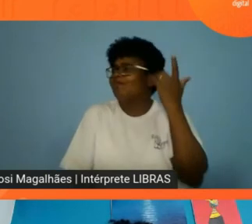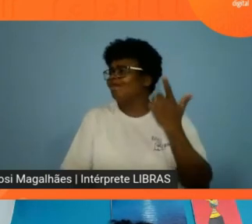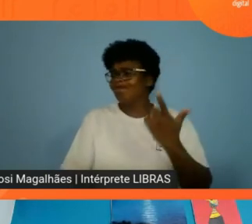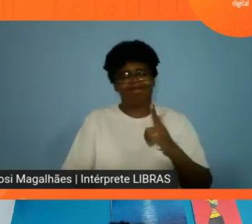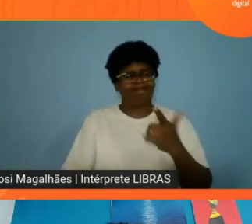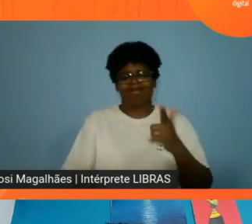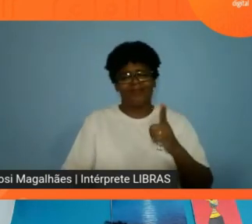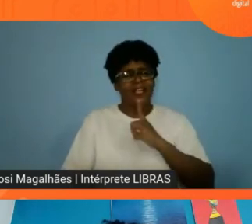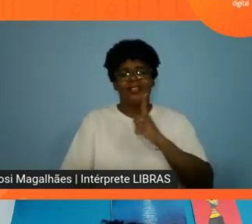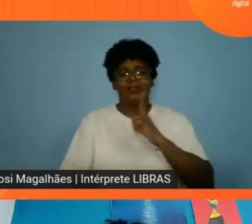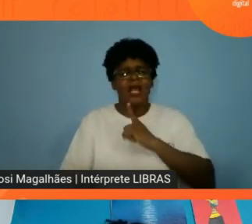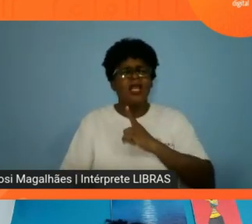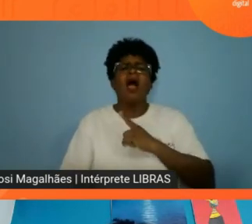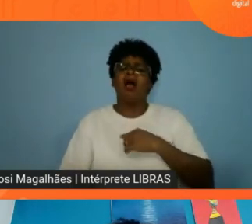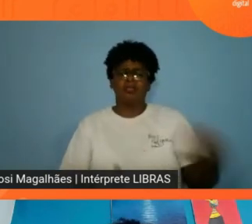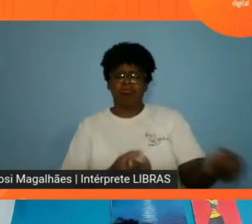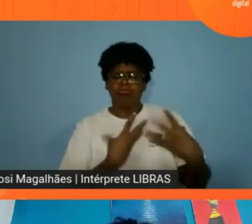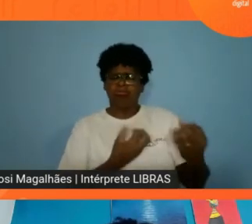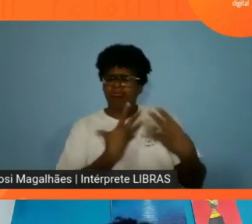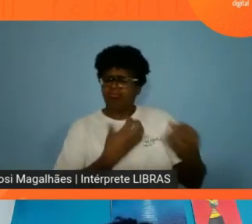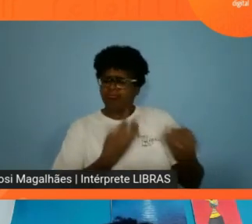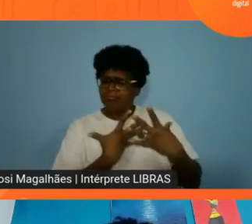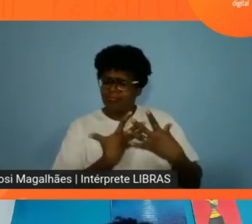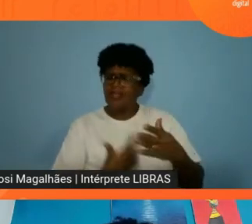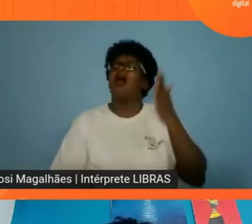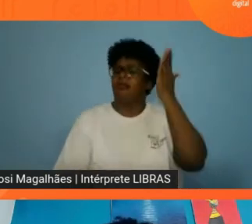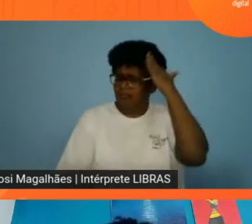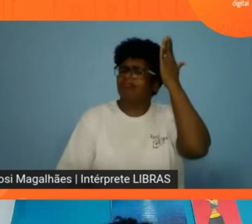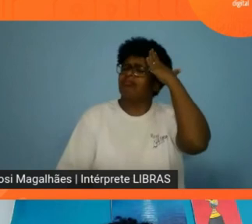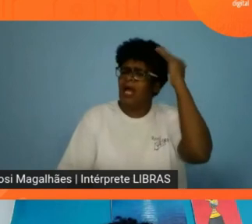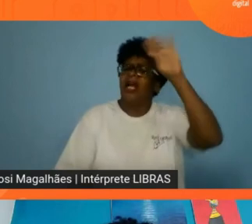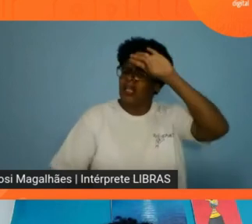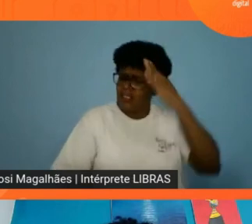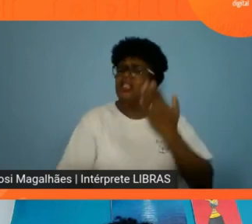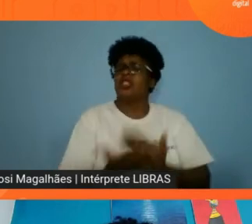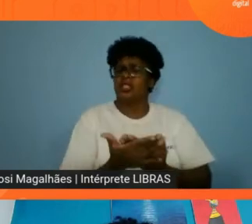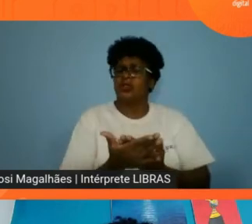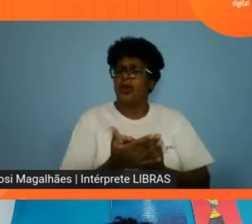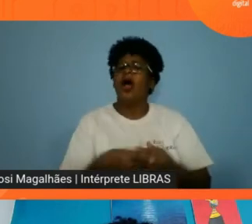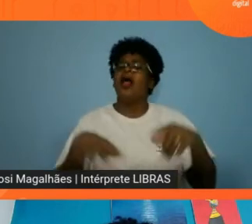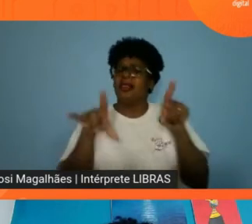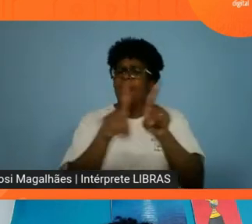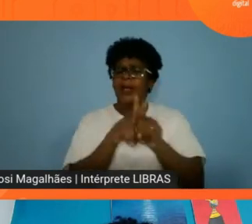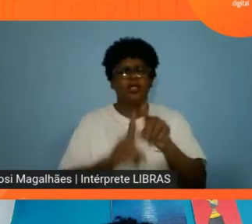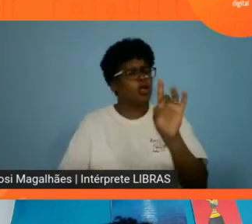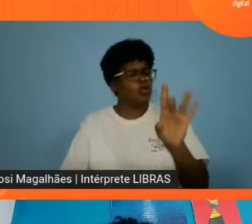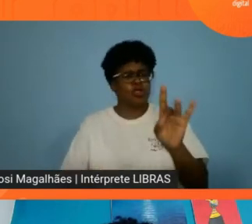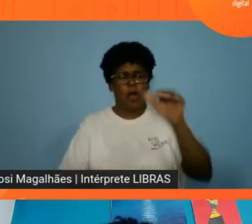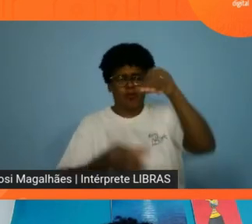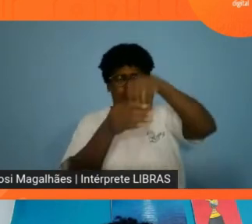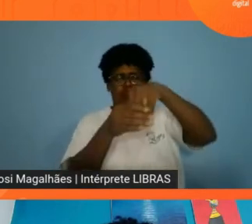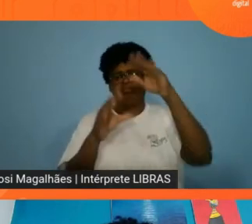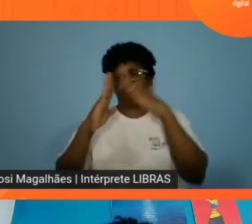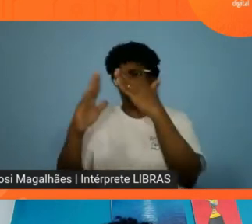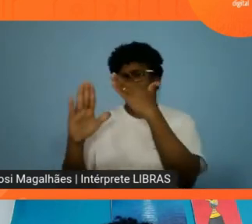nenhuma informação. Mas eu acredito que a educação, ela também não está só dentro de uma sala de aula, né?